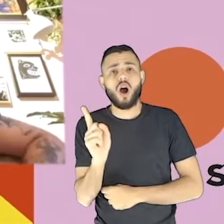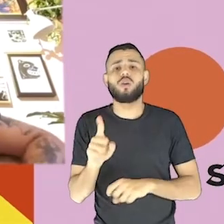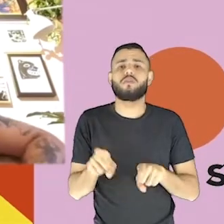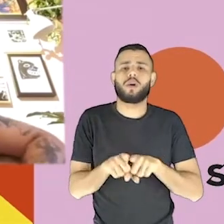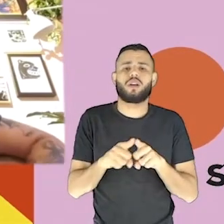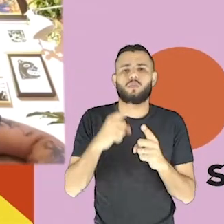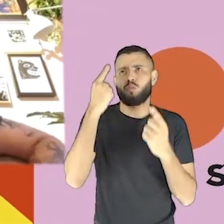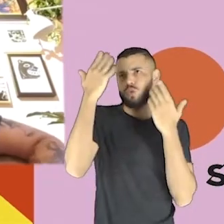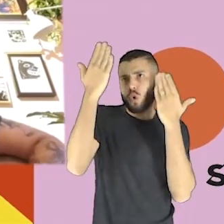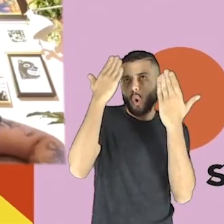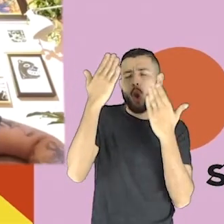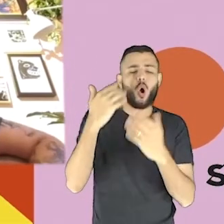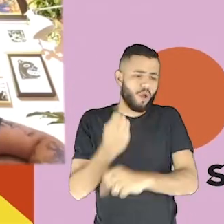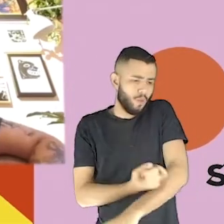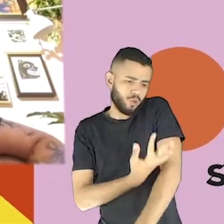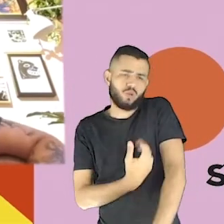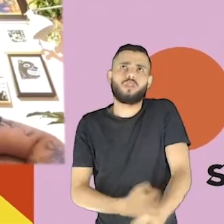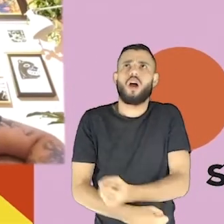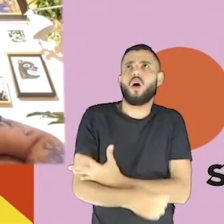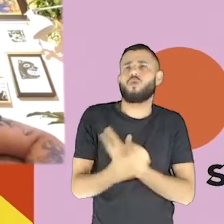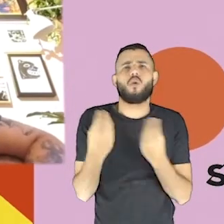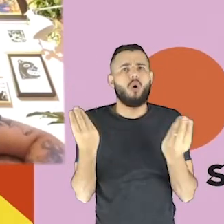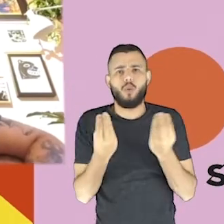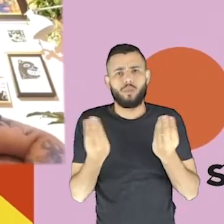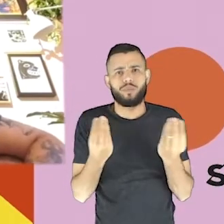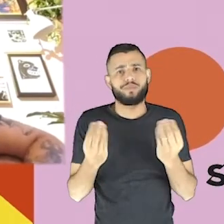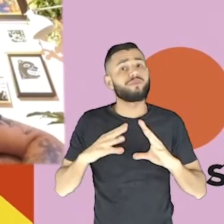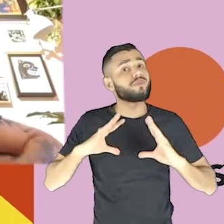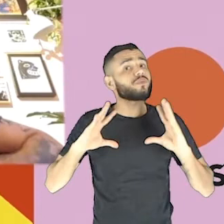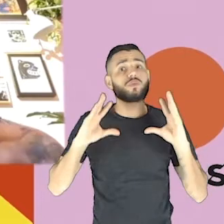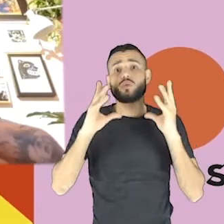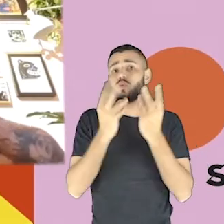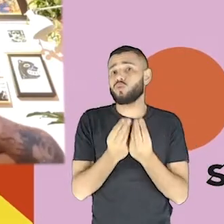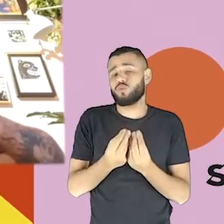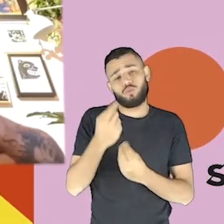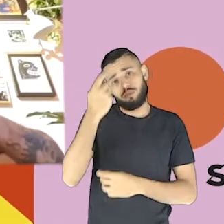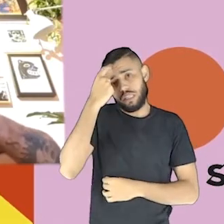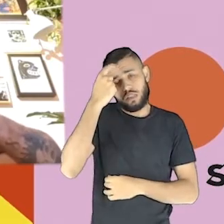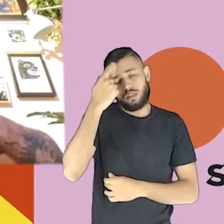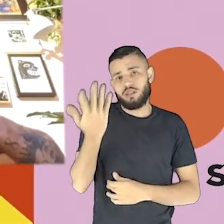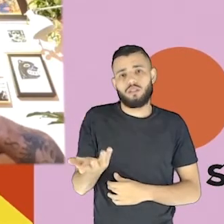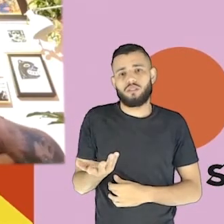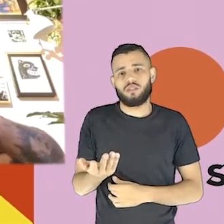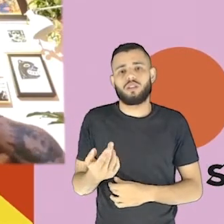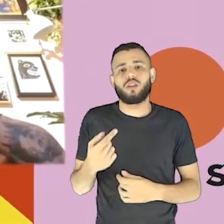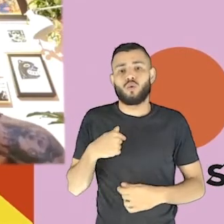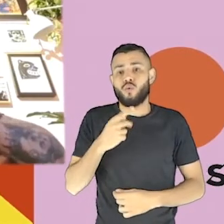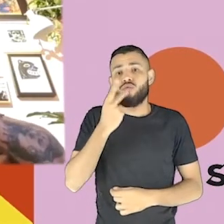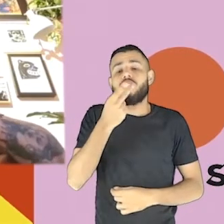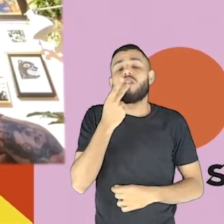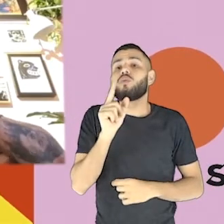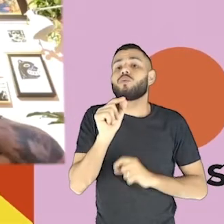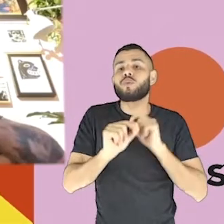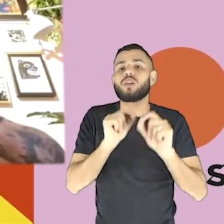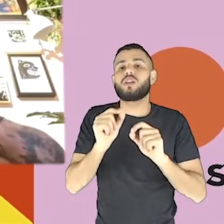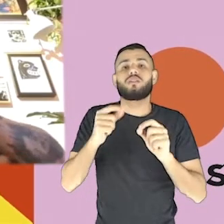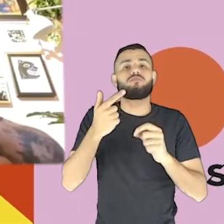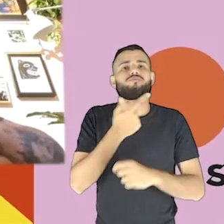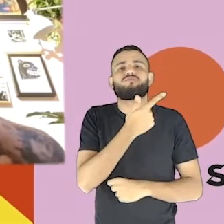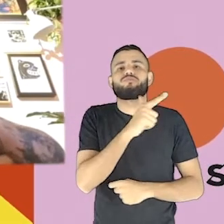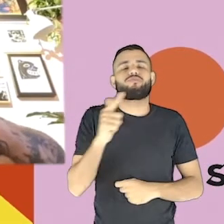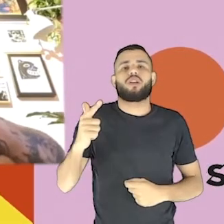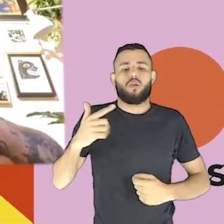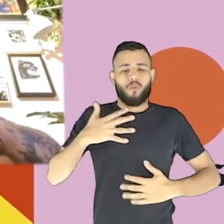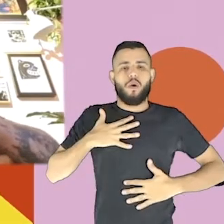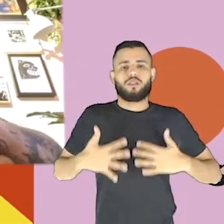consideração o meu emocional, o meu psicológico. É levado em consideração, eu estou falando isso porque é essa medida, o índice de